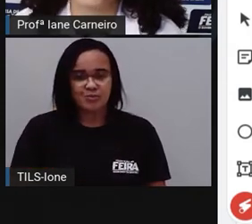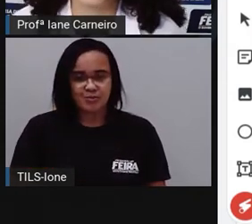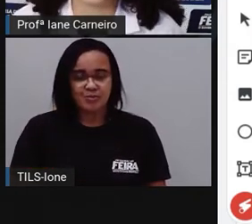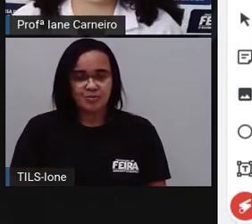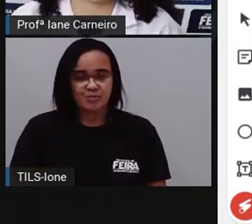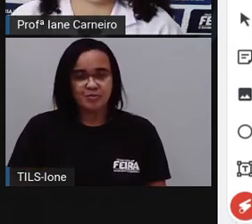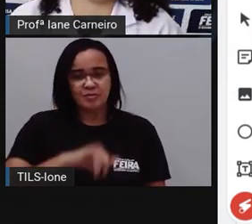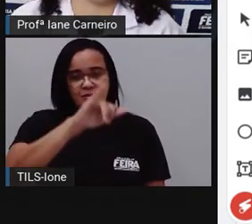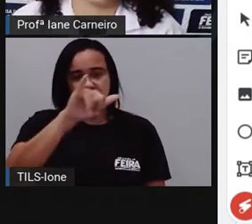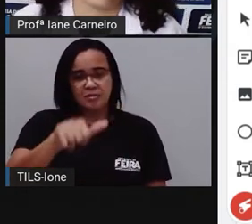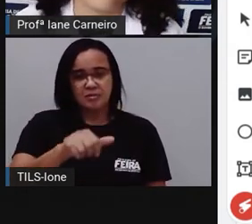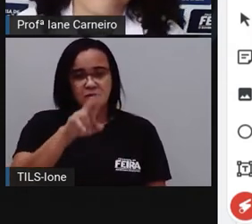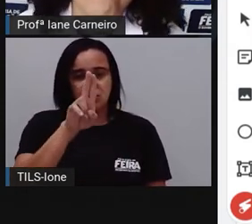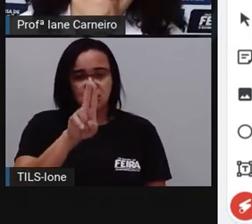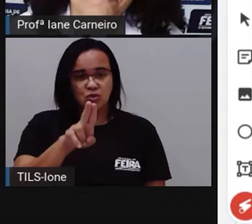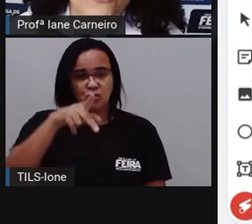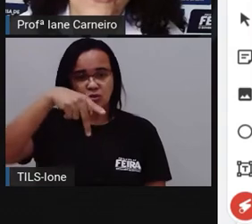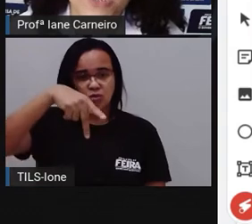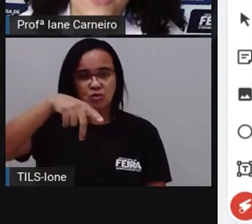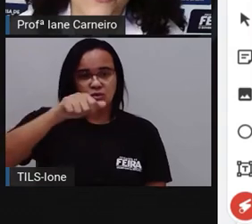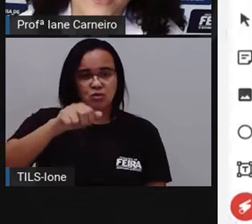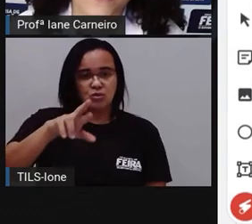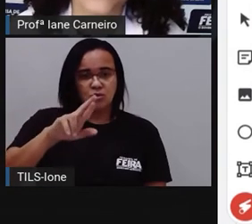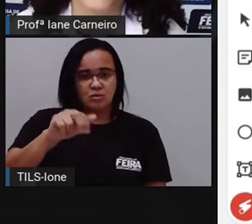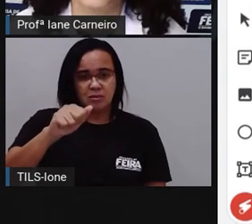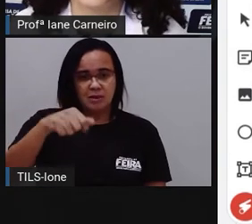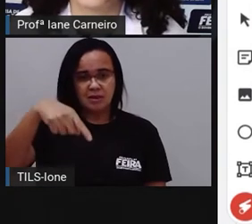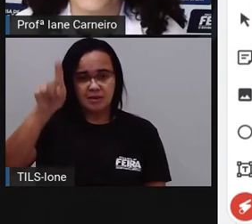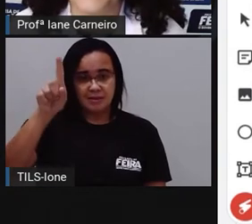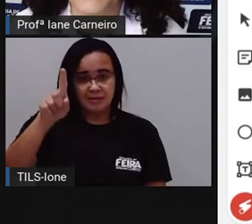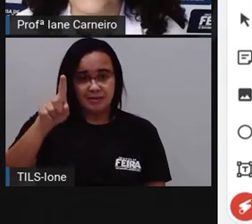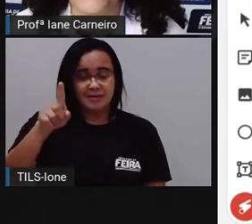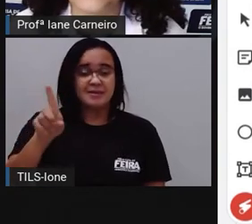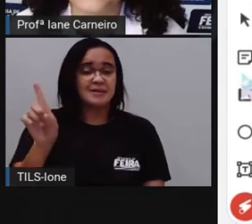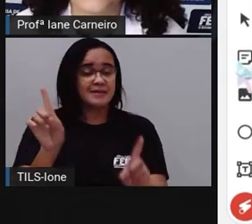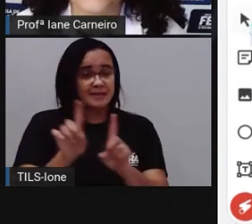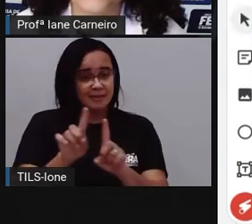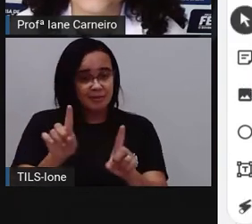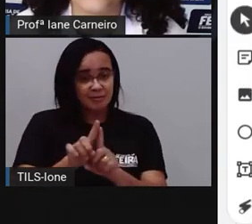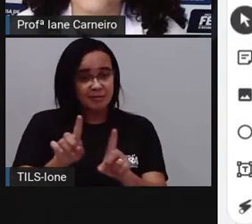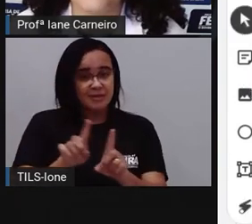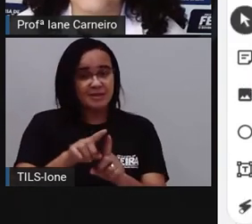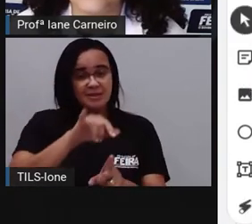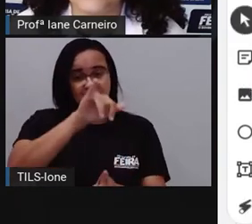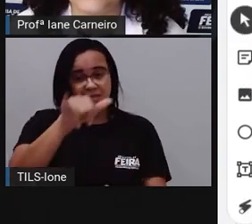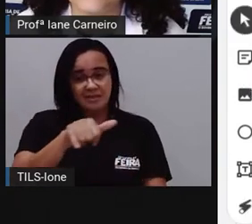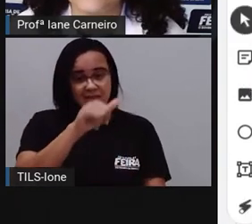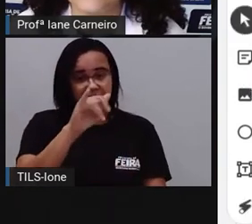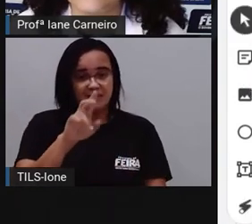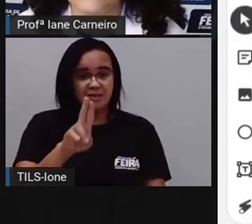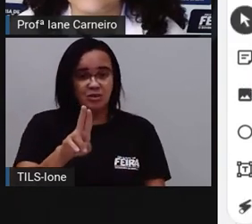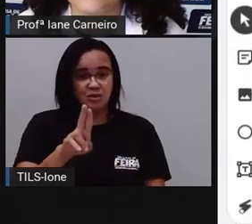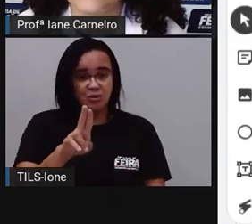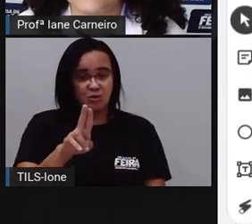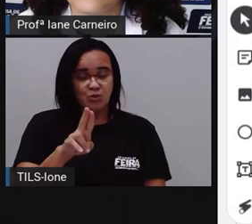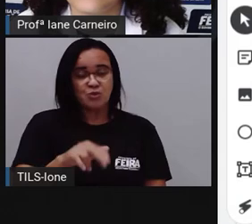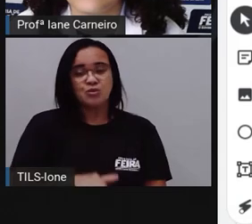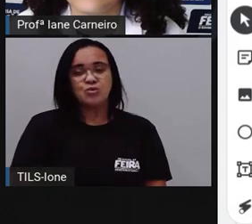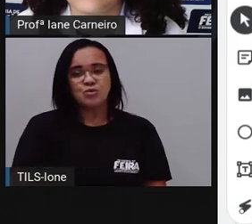outro é o jupará. Diferente, né? Também começa com o som do G.